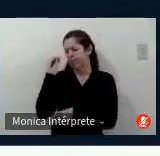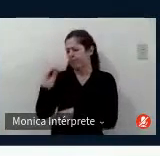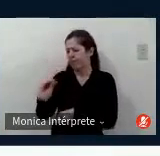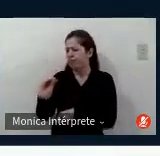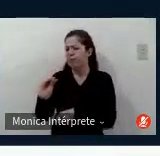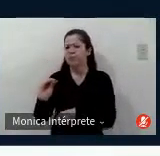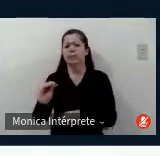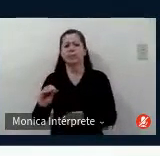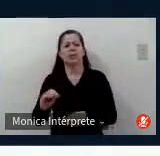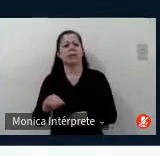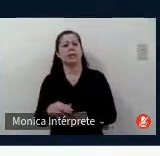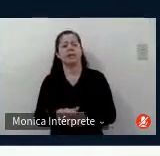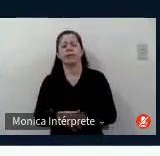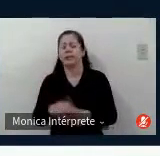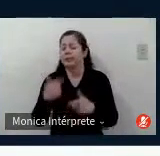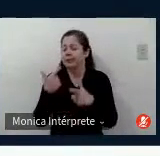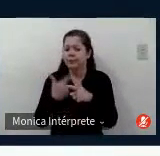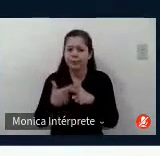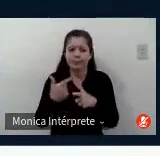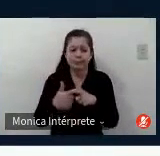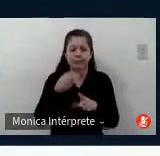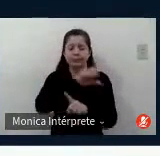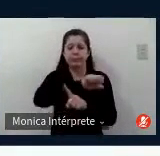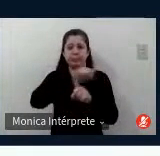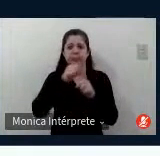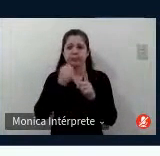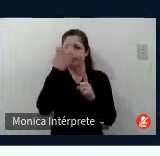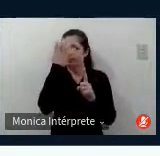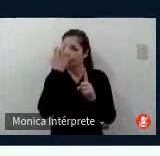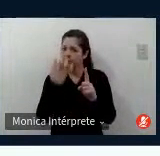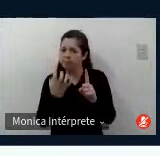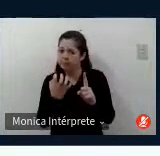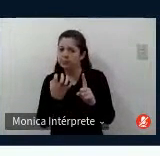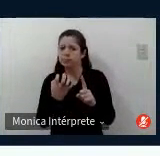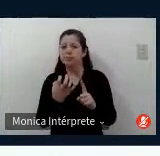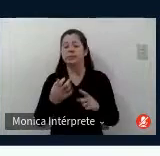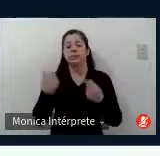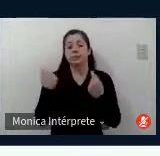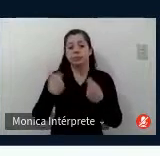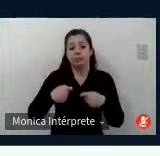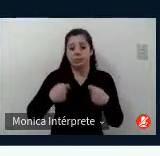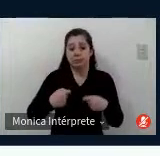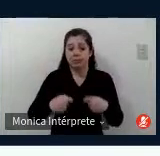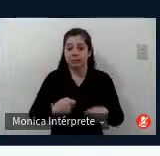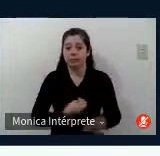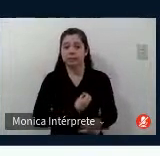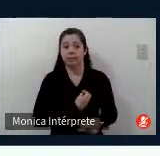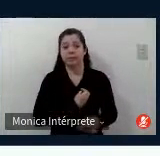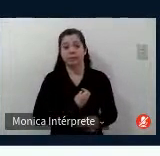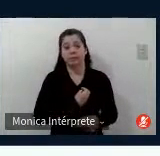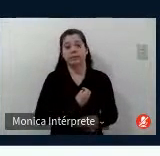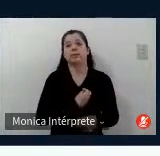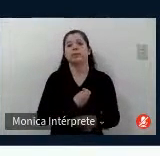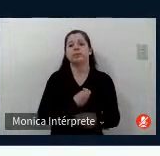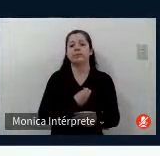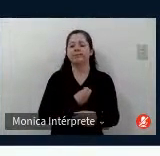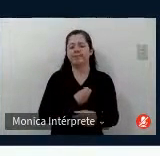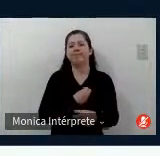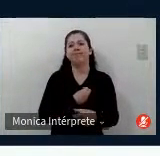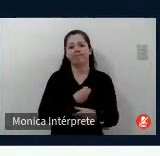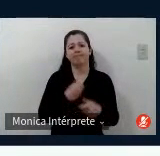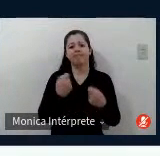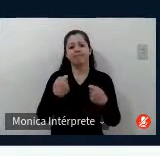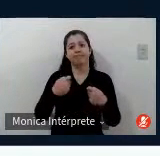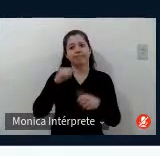são problemas muito sérios que revelam que esse nosso modo de produzir e reproduzir a vida, ele não